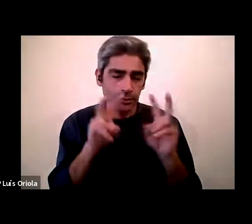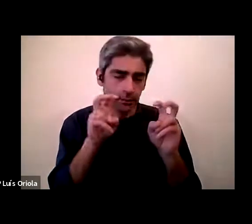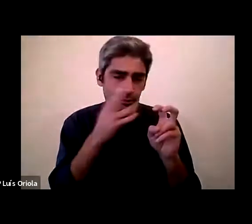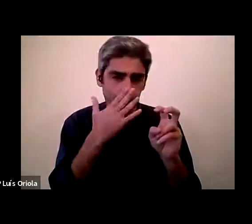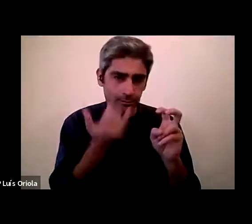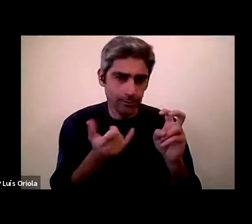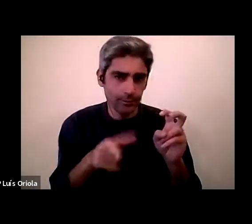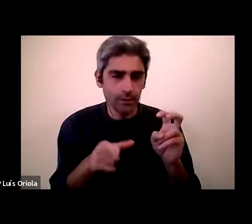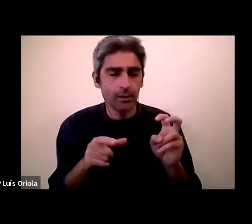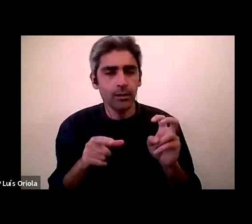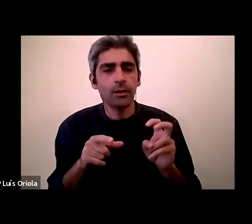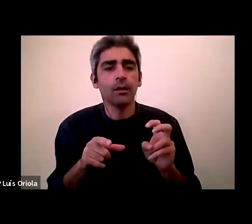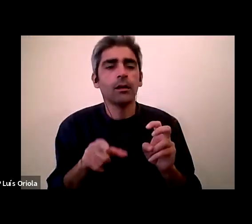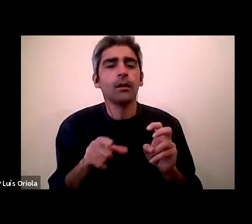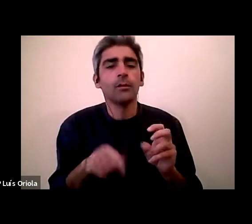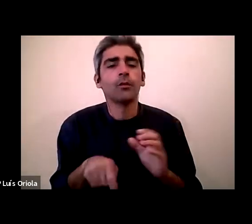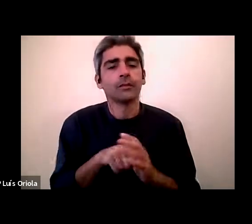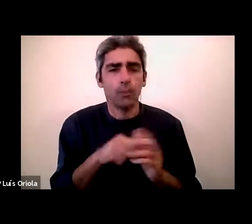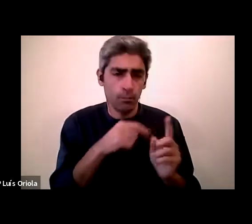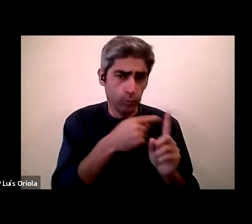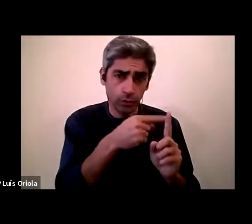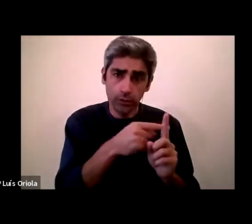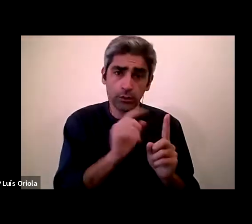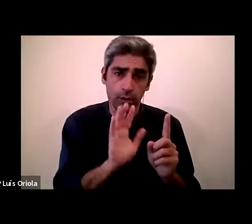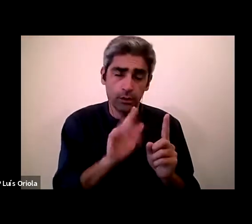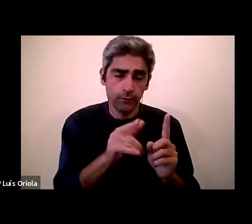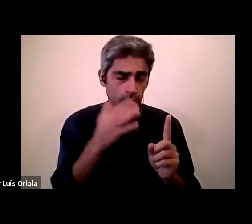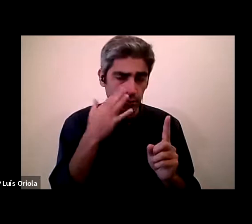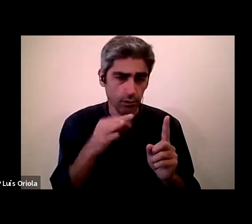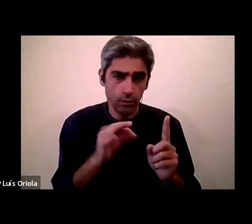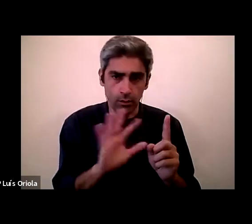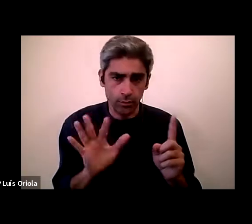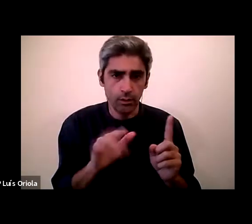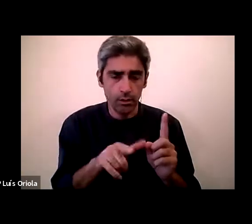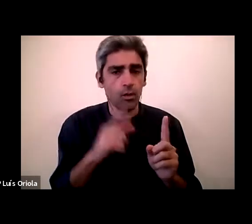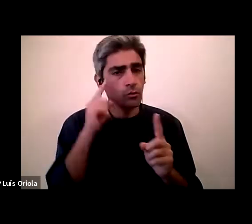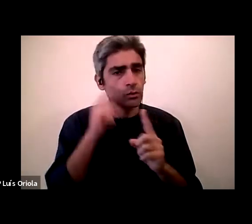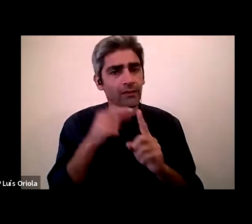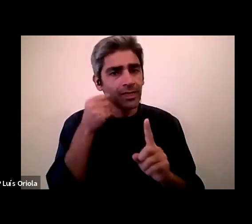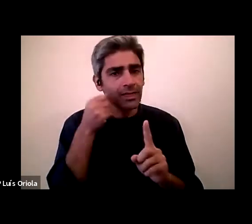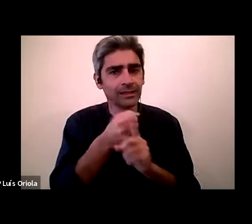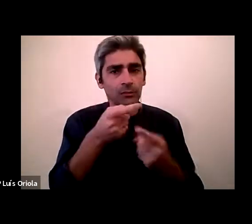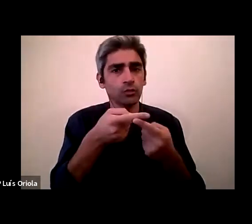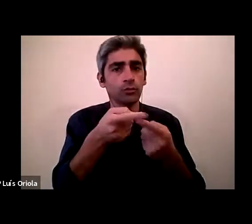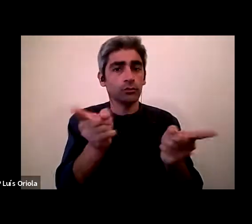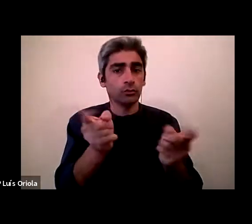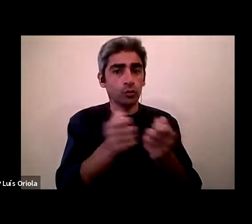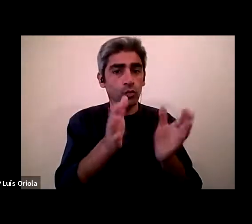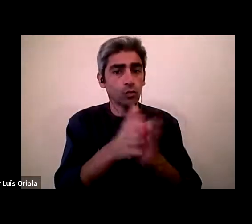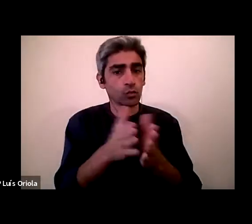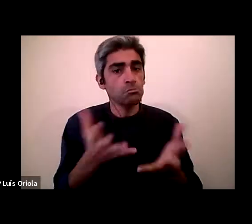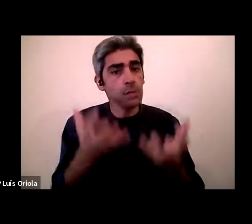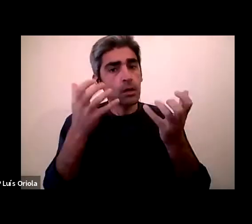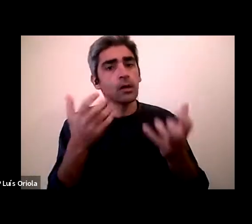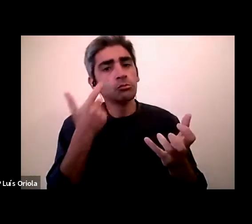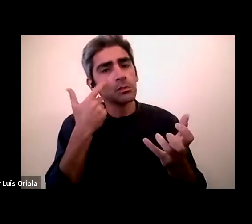uma provocação naturalmente boa, positiva, porque vem desafiar todas e todos aqueles que querem